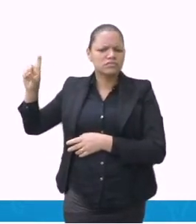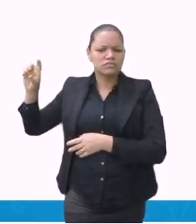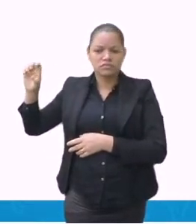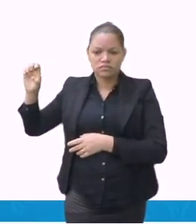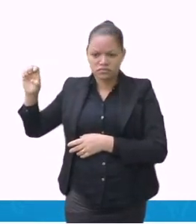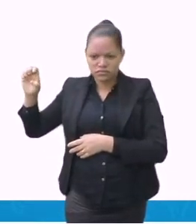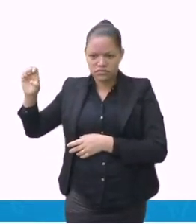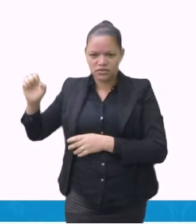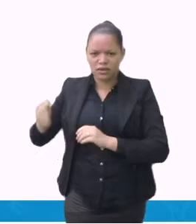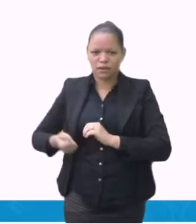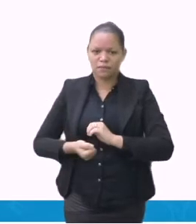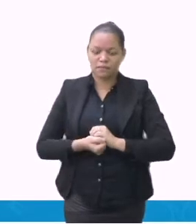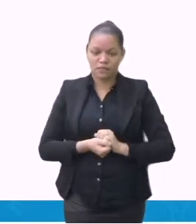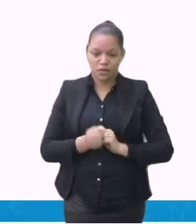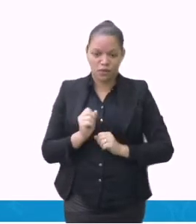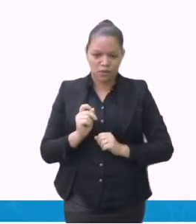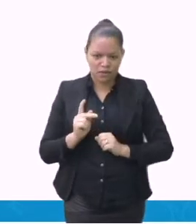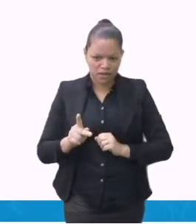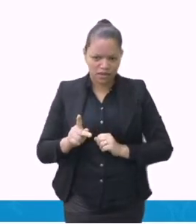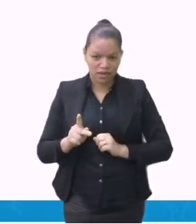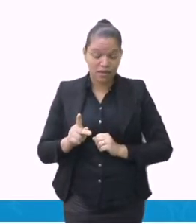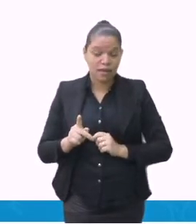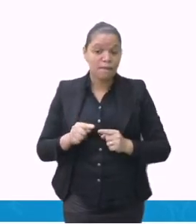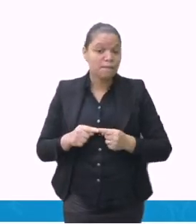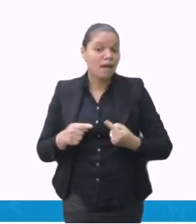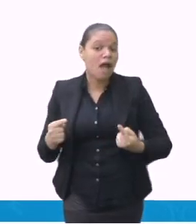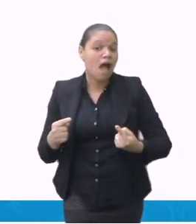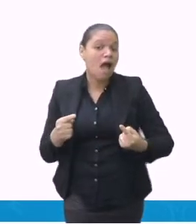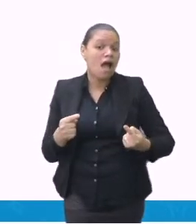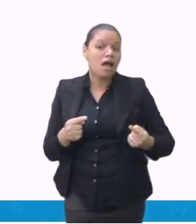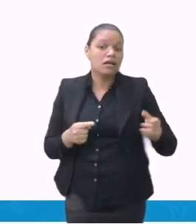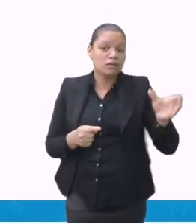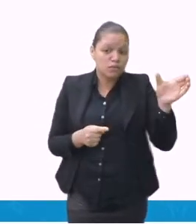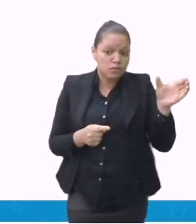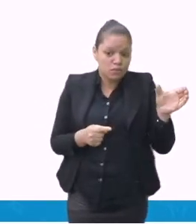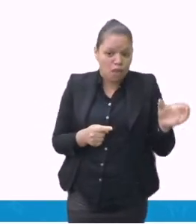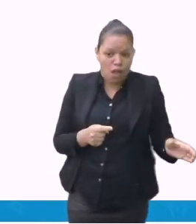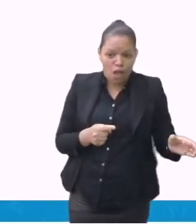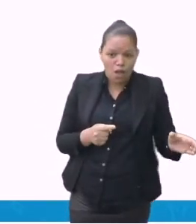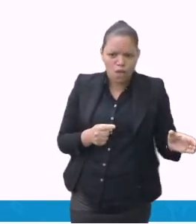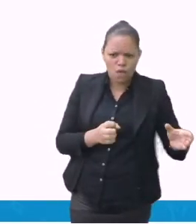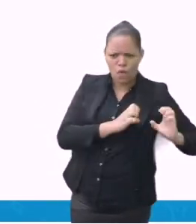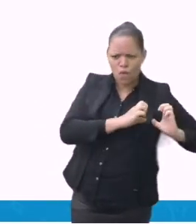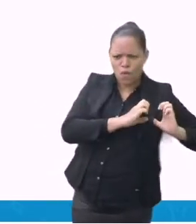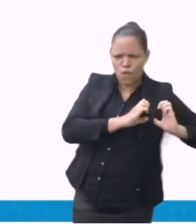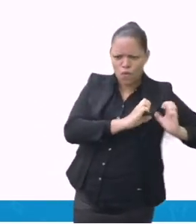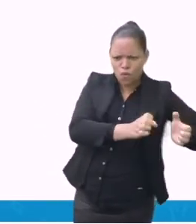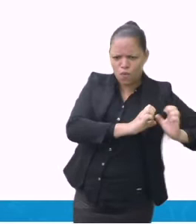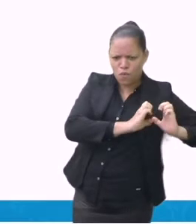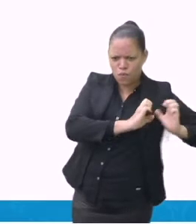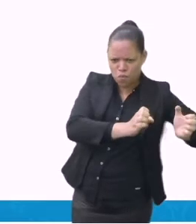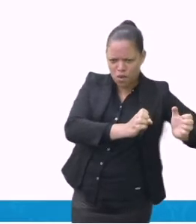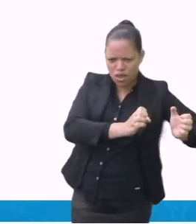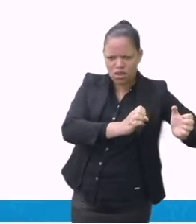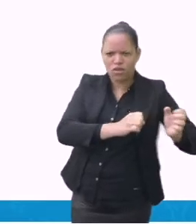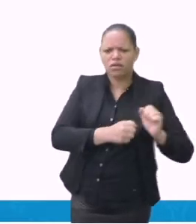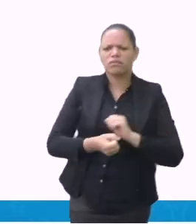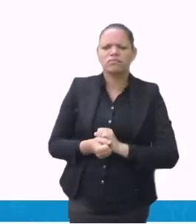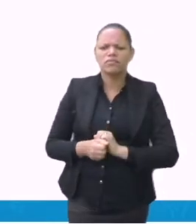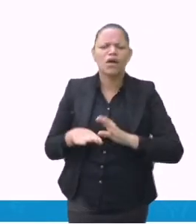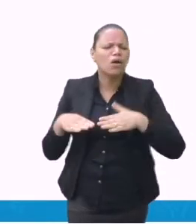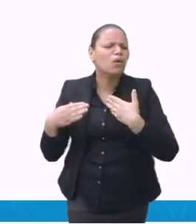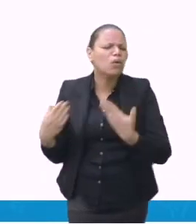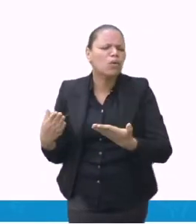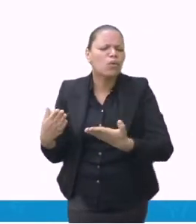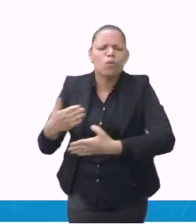aqui. Como você explicaria para esta pessoa qual a rua ela deveria passar?